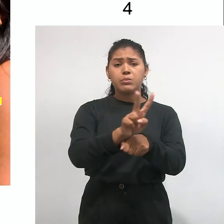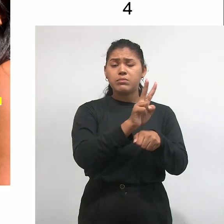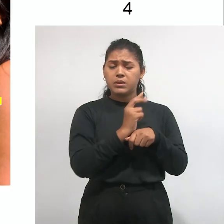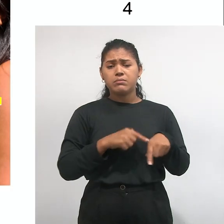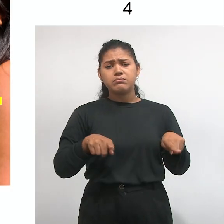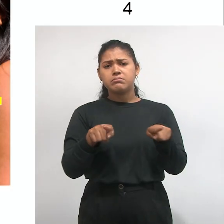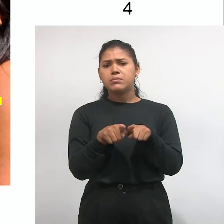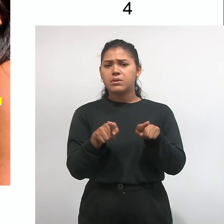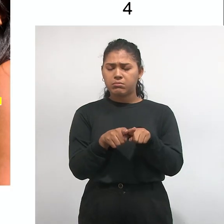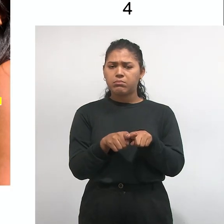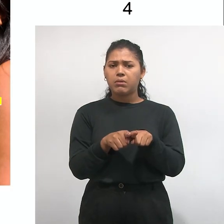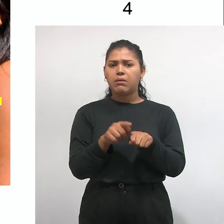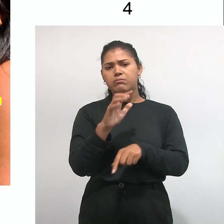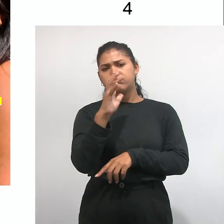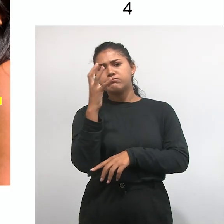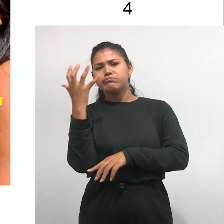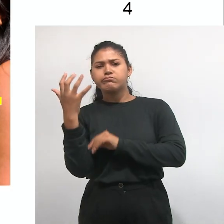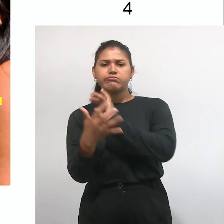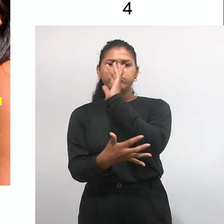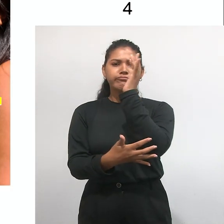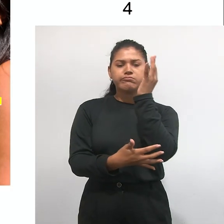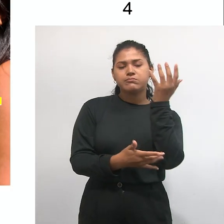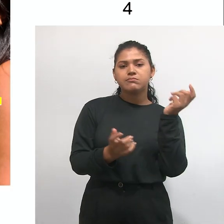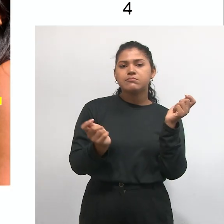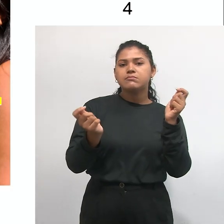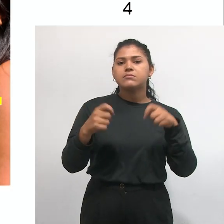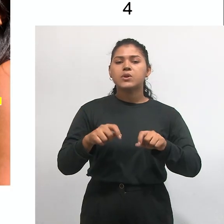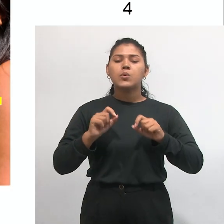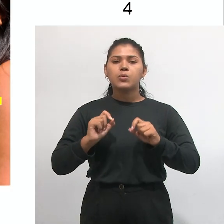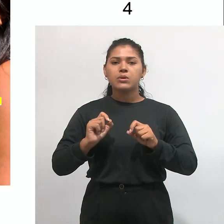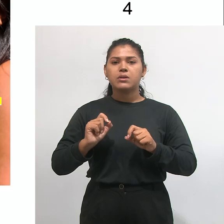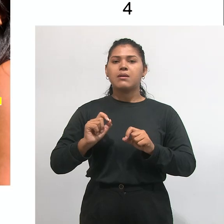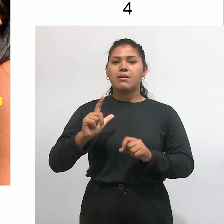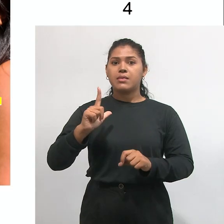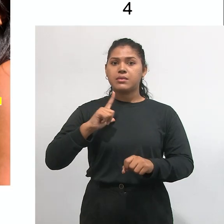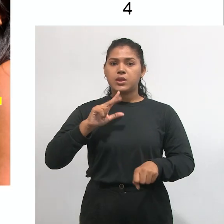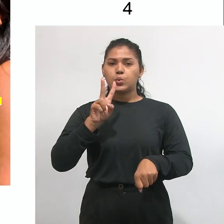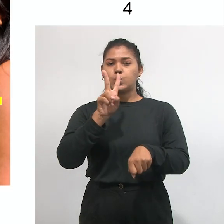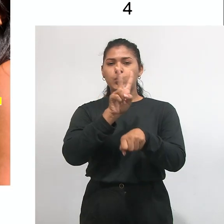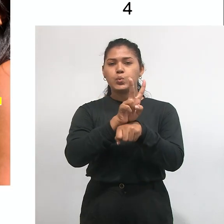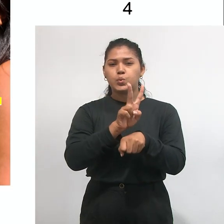natureza, de se preservar, porque isso também é importante para manter